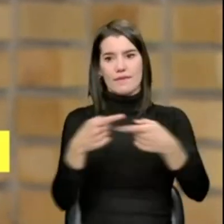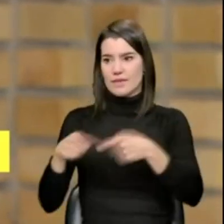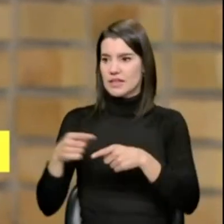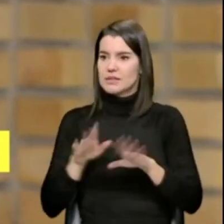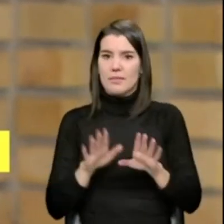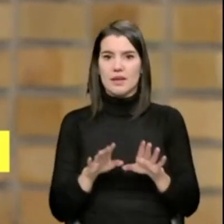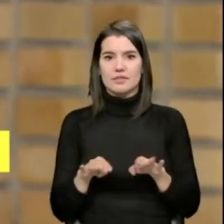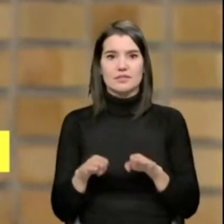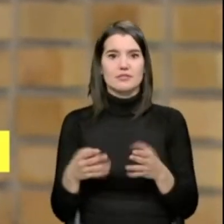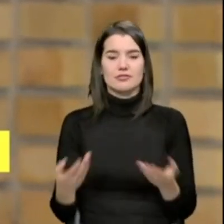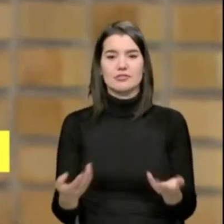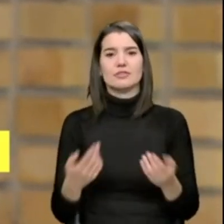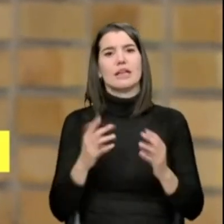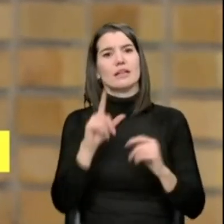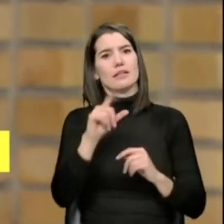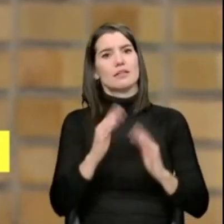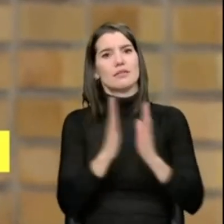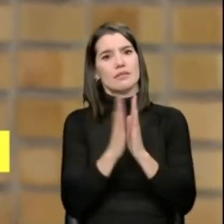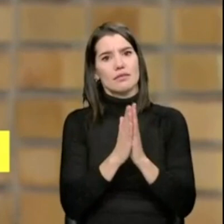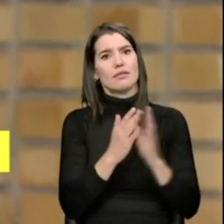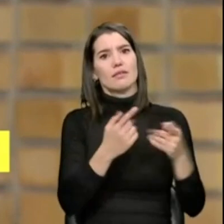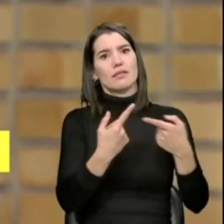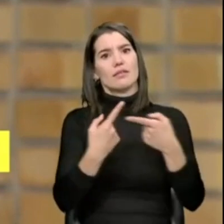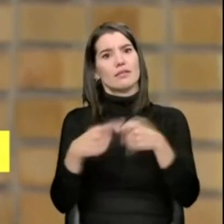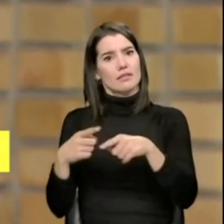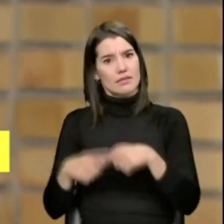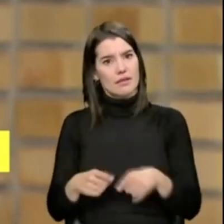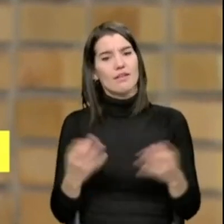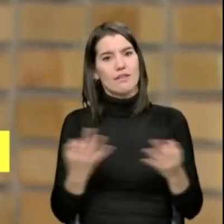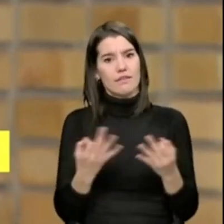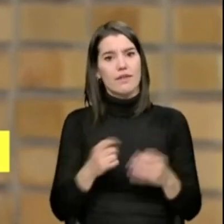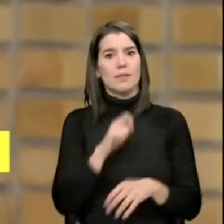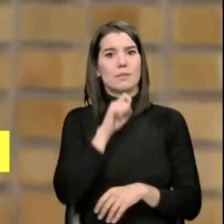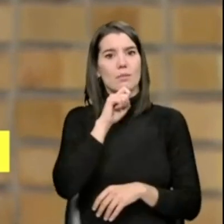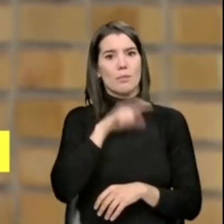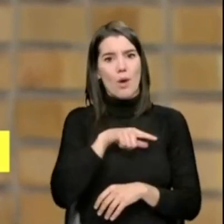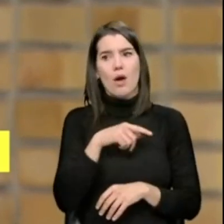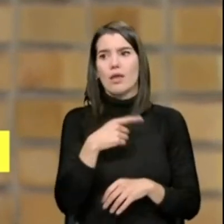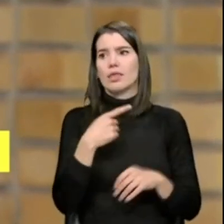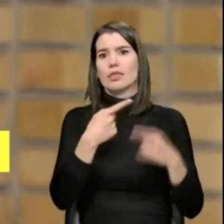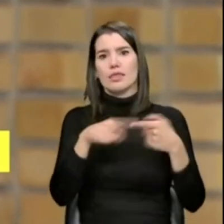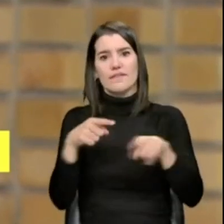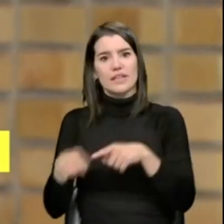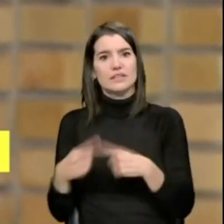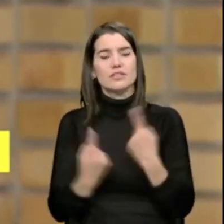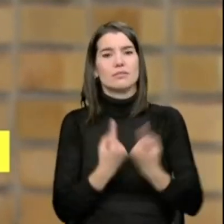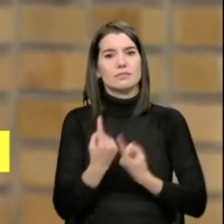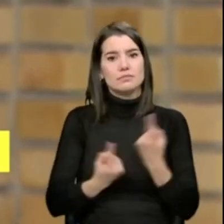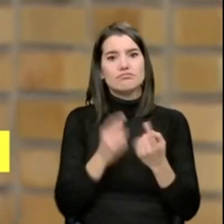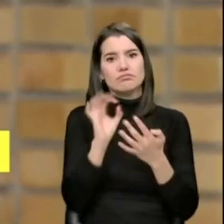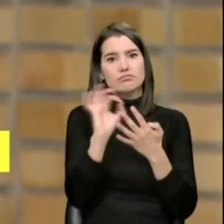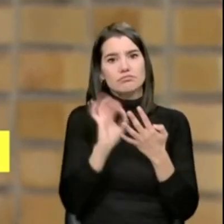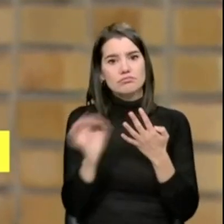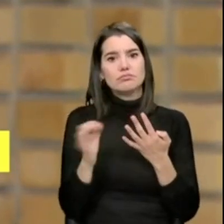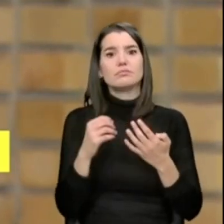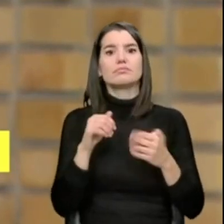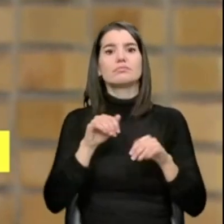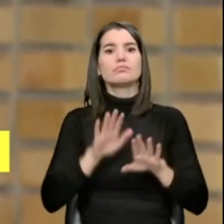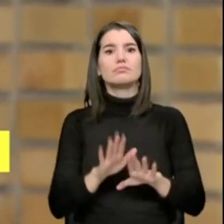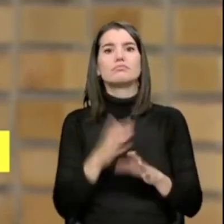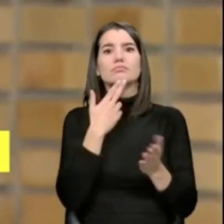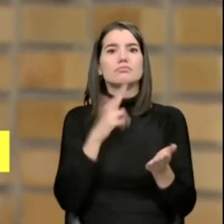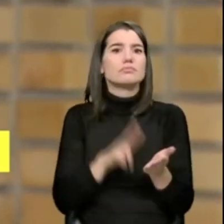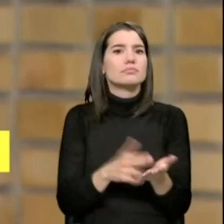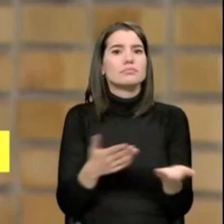e apesar de termos os credos que, efetivamente, podem ter algumas diferenças em alguns detalhes.